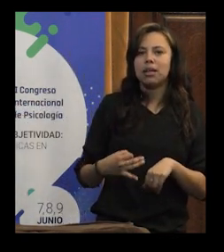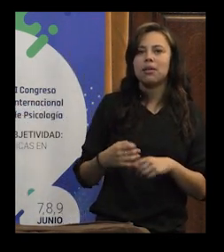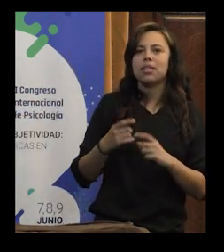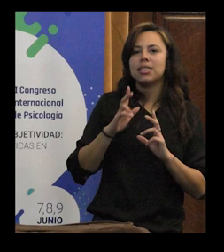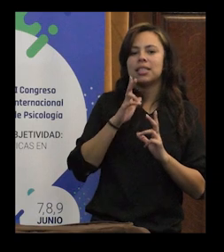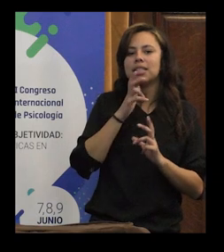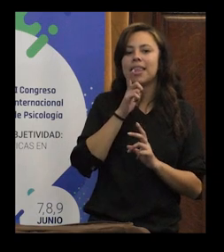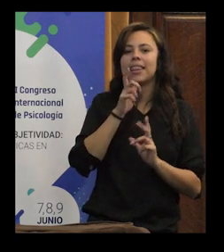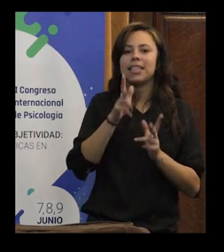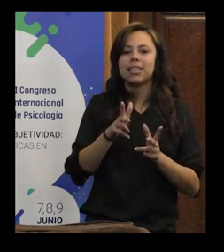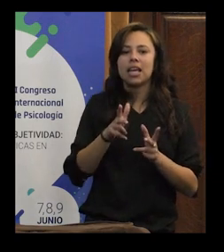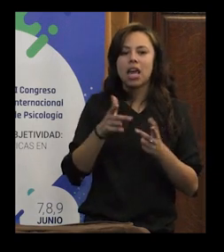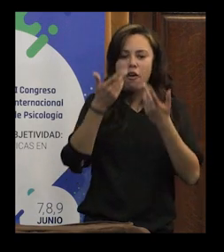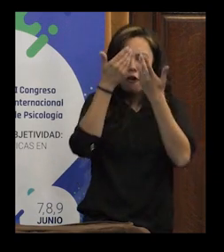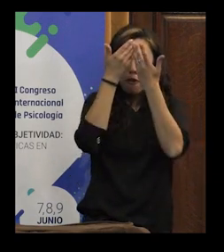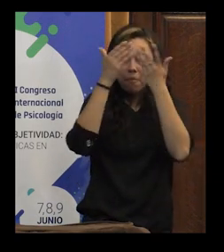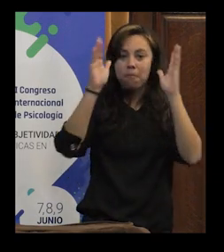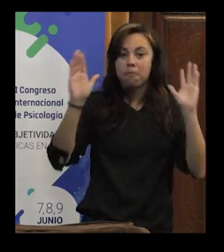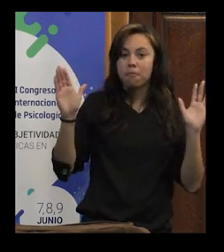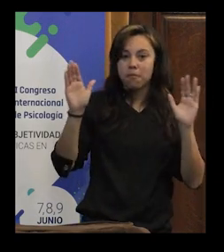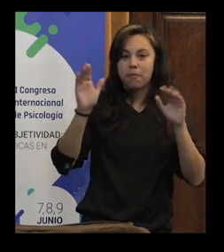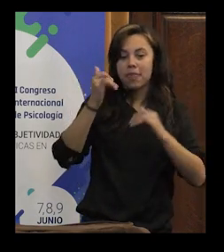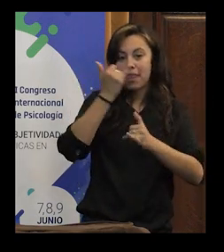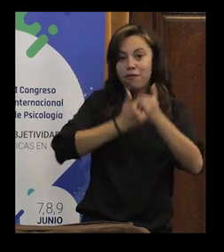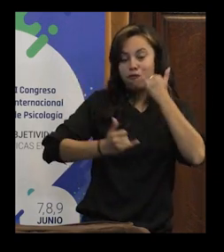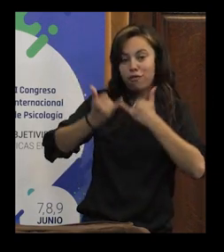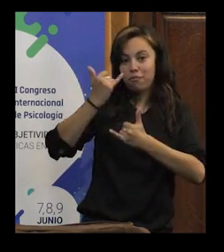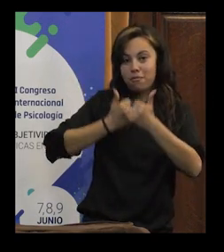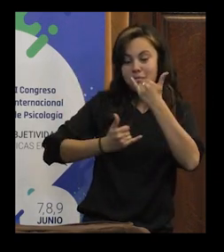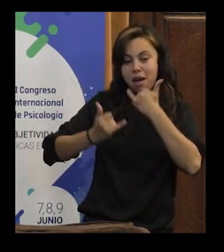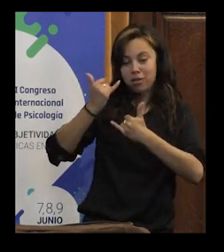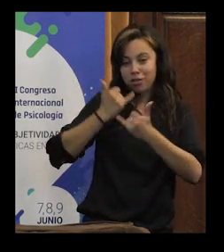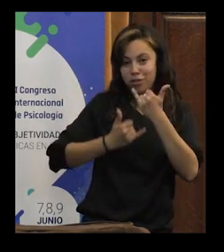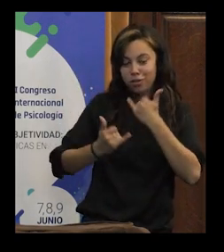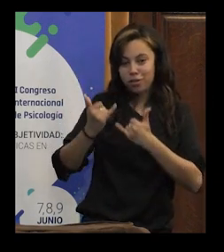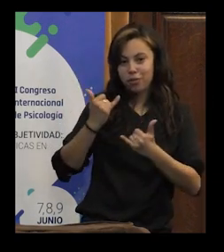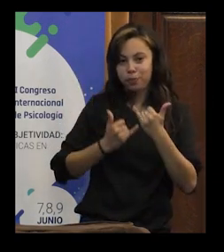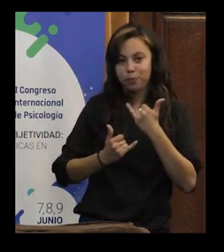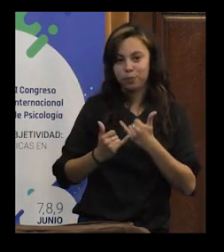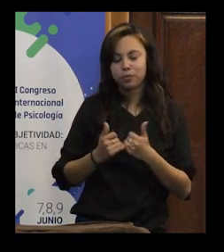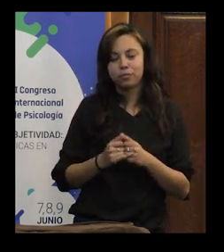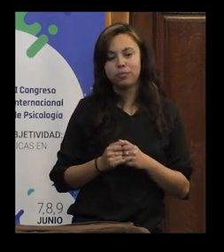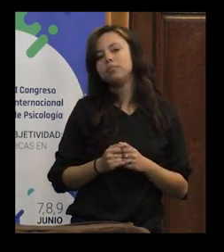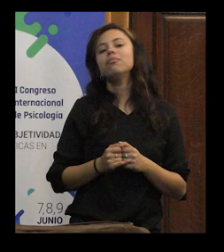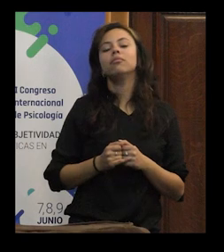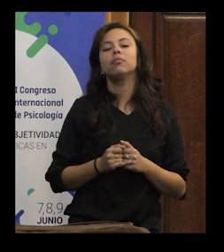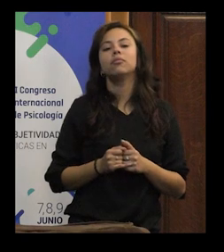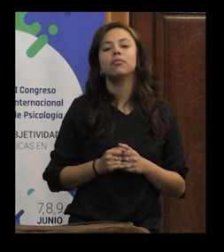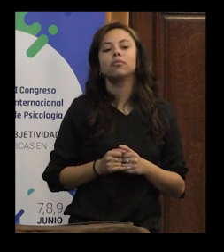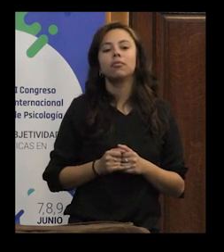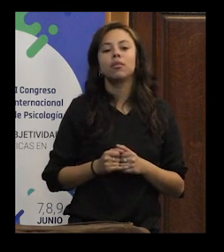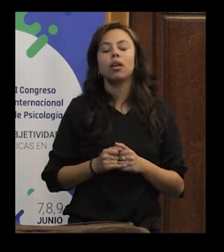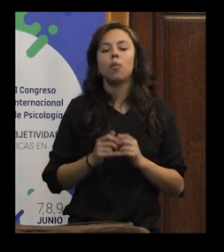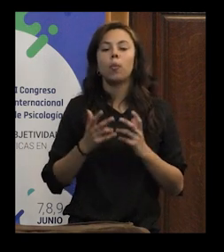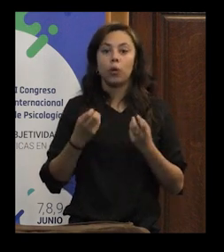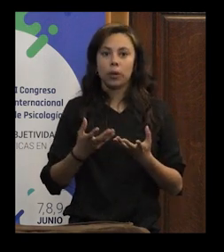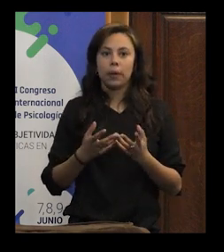abertura à informação, tal como afirmam Castiel e seus coautores.